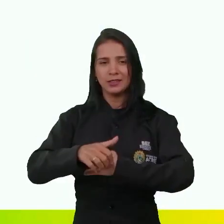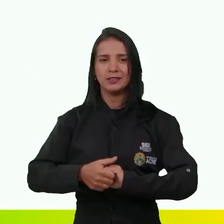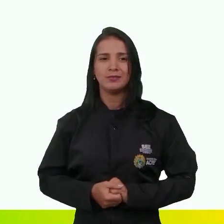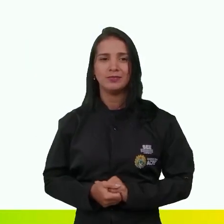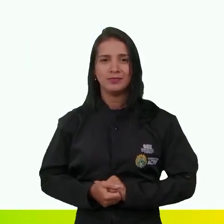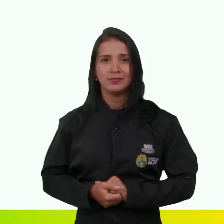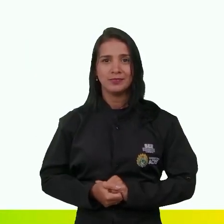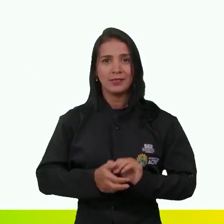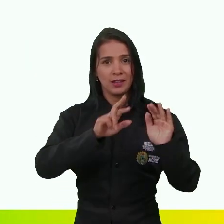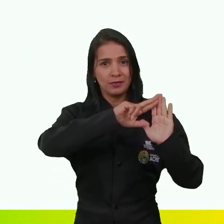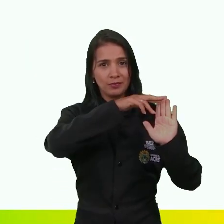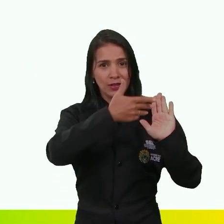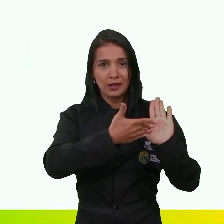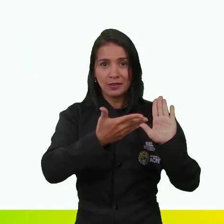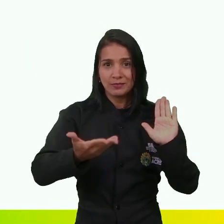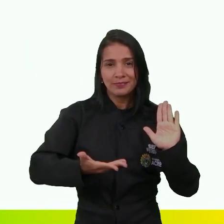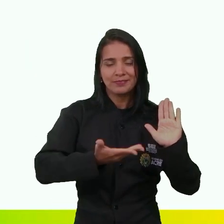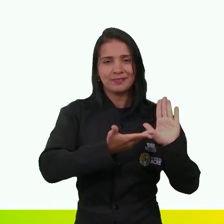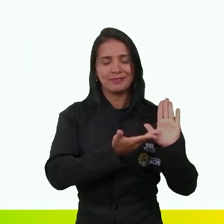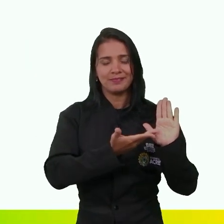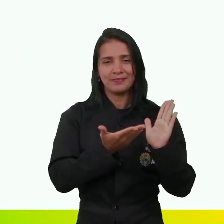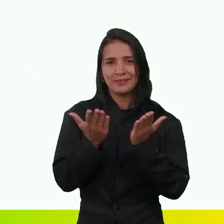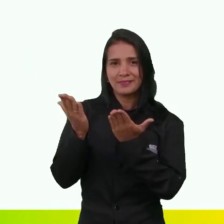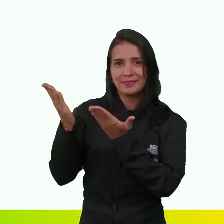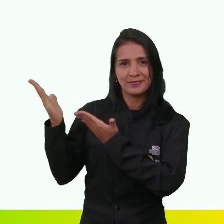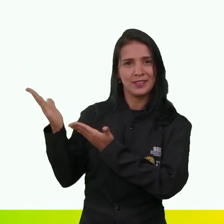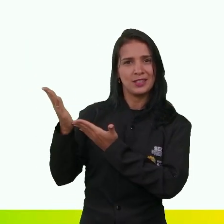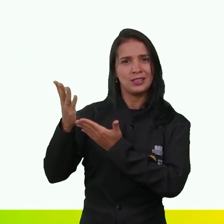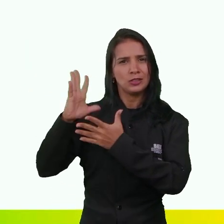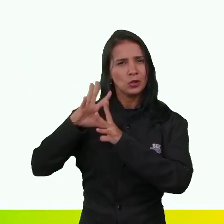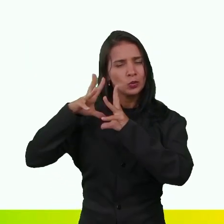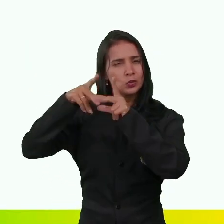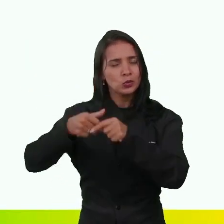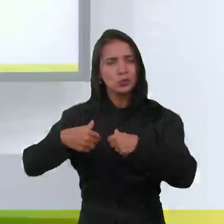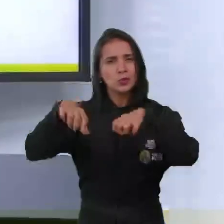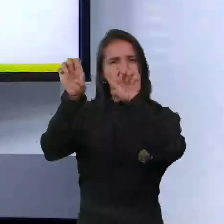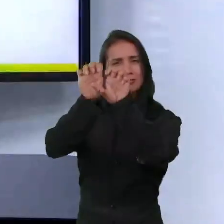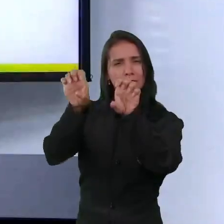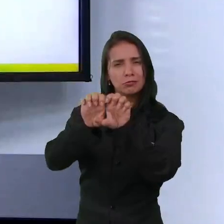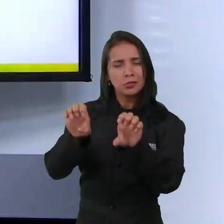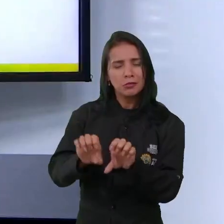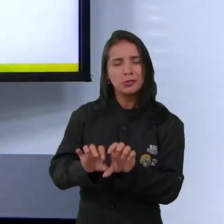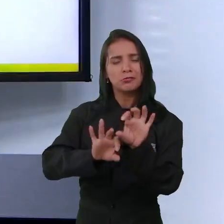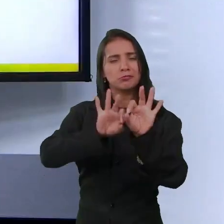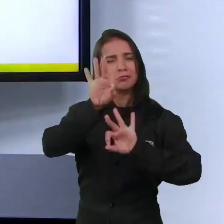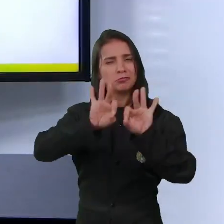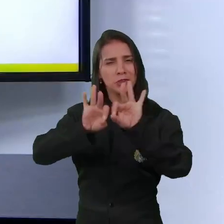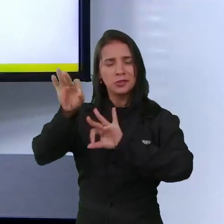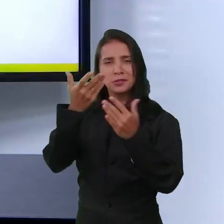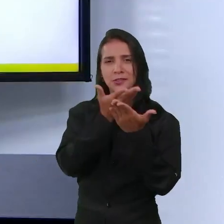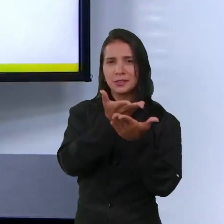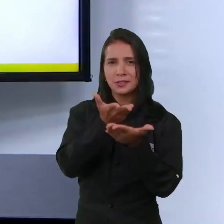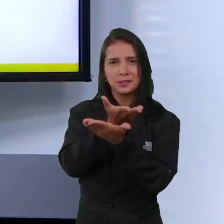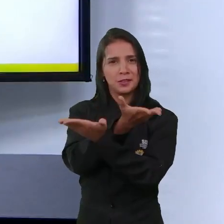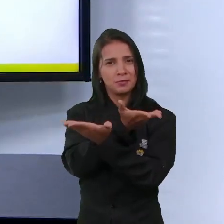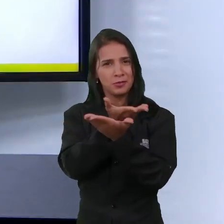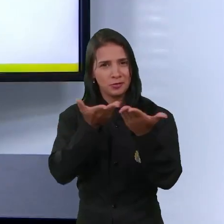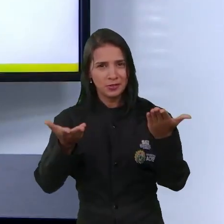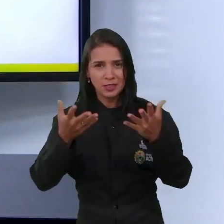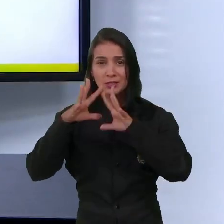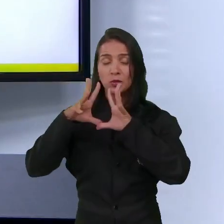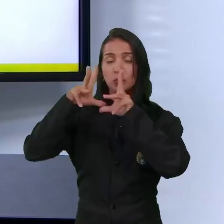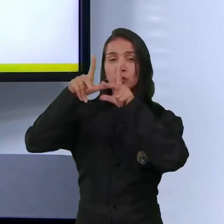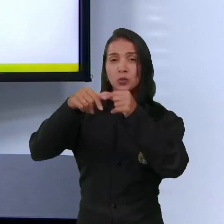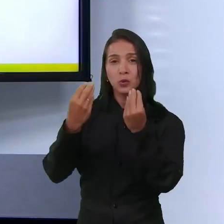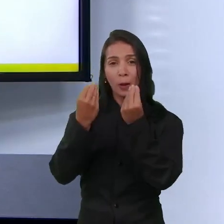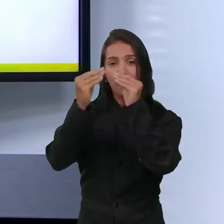Aqui estão as nossas referências, tudo que foi pensado, estruturado, os exemplos, as questões, tudo que foi passado